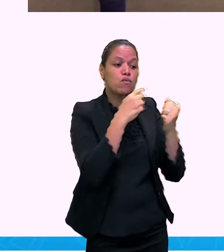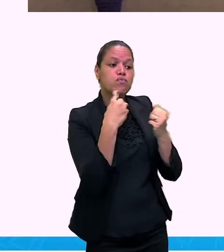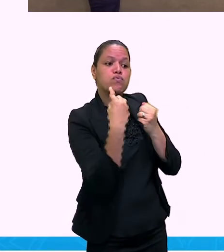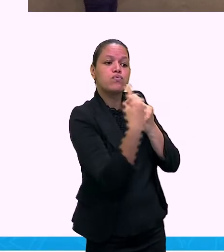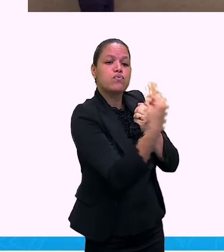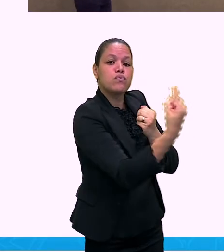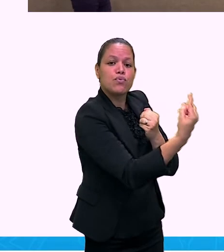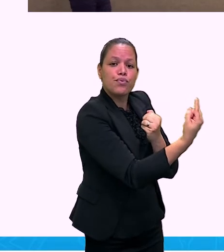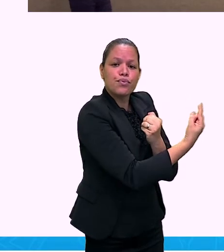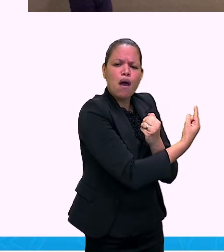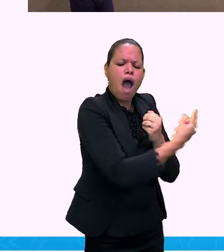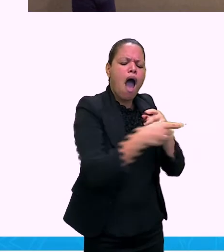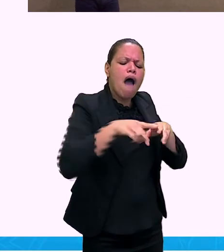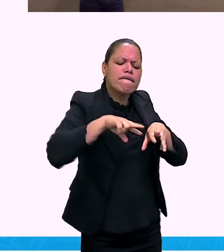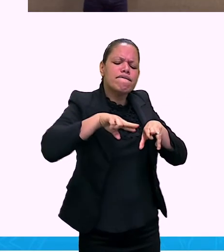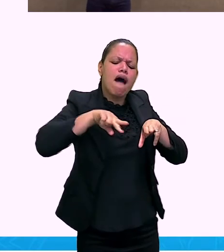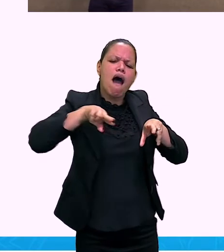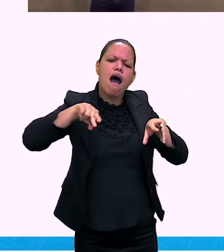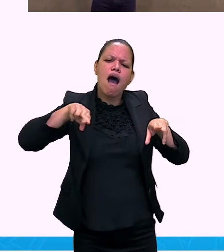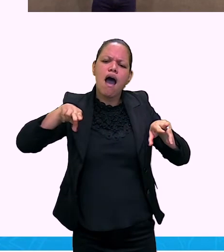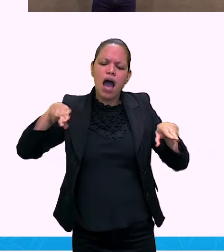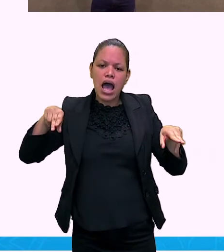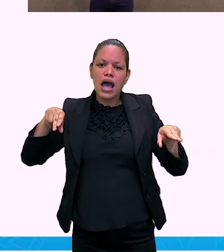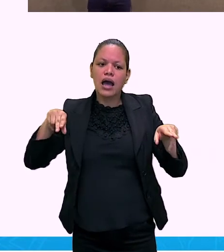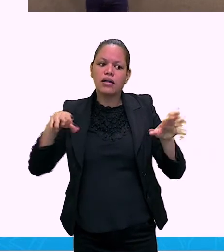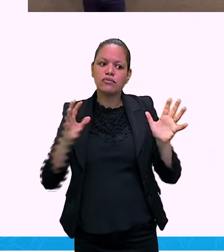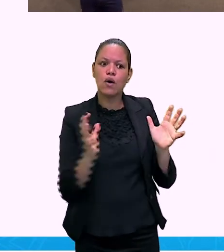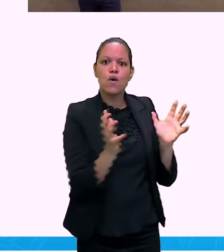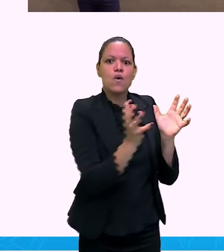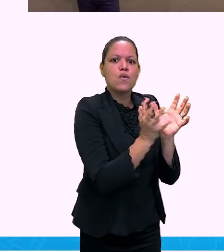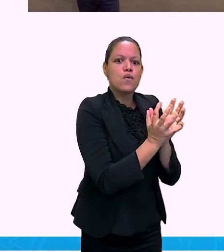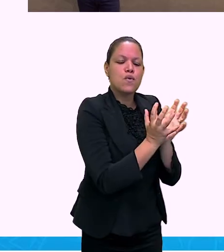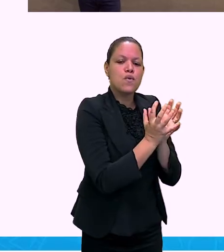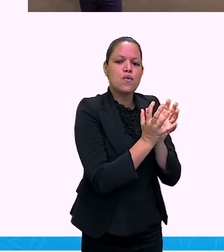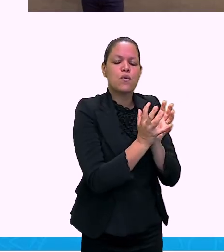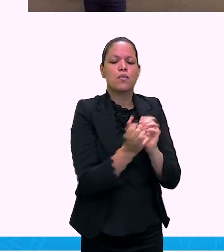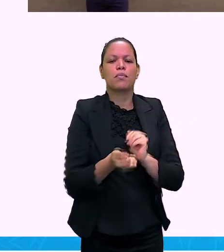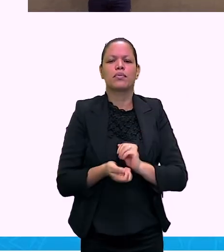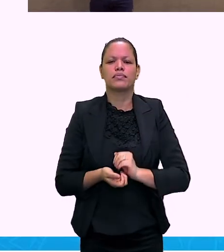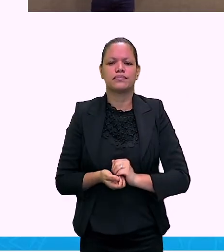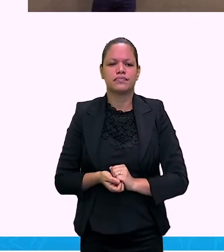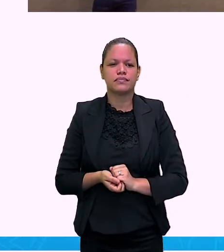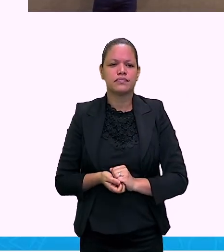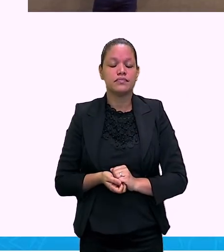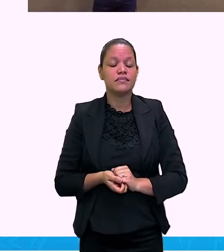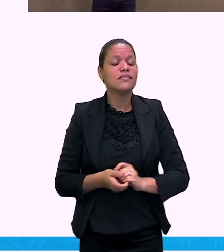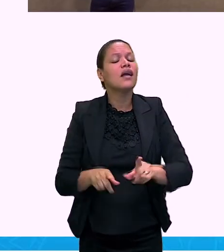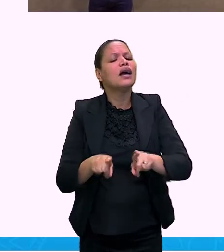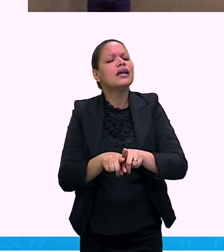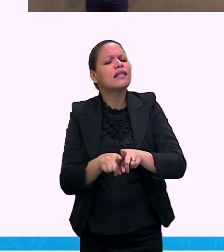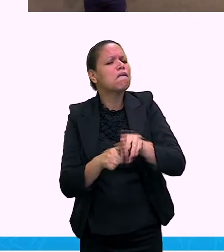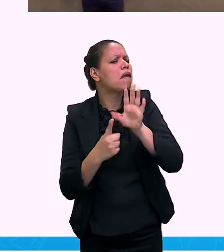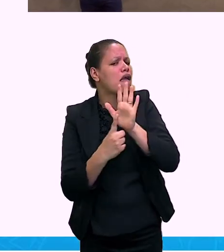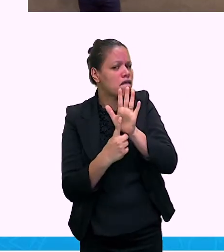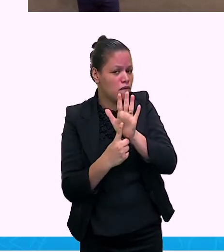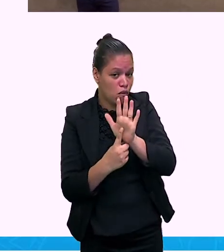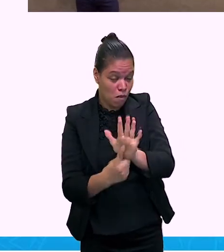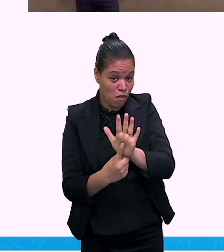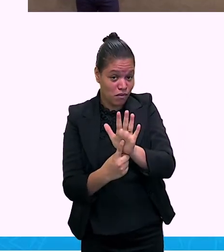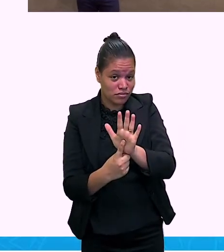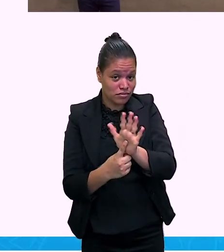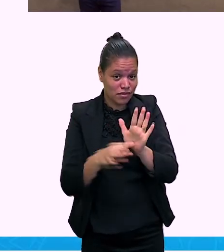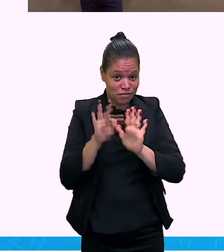que compunham aquela aldeia indígena. Dentro do texto também trouxe alguns elementos e